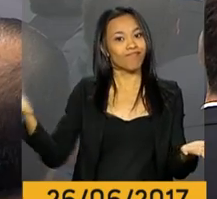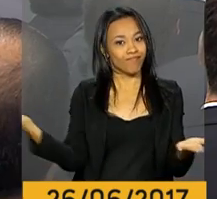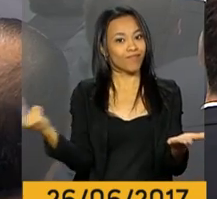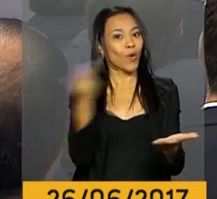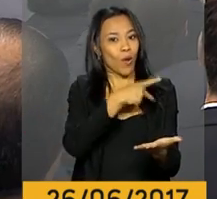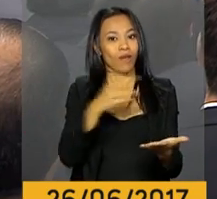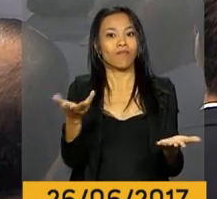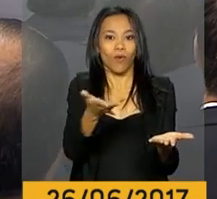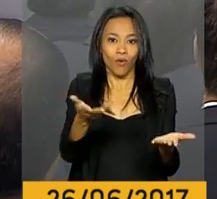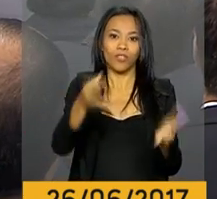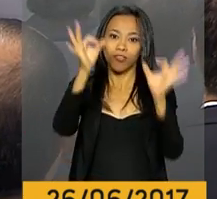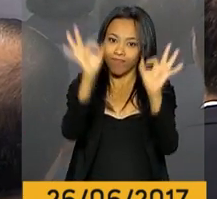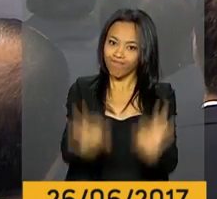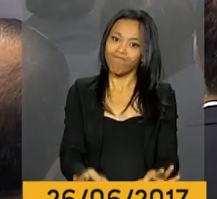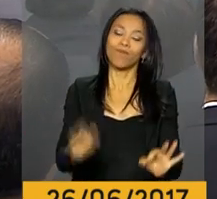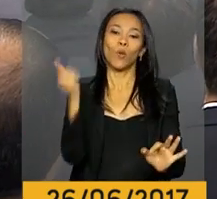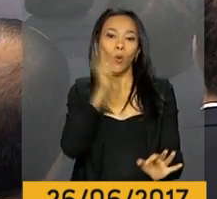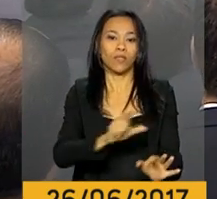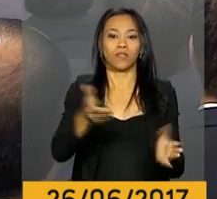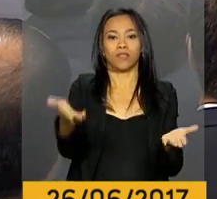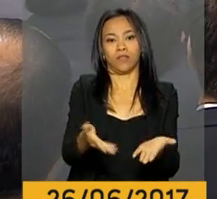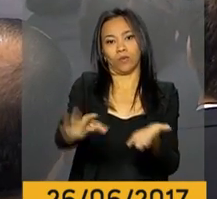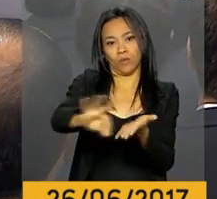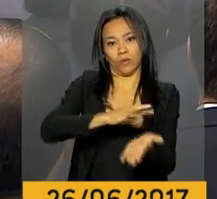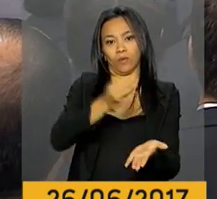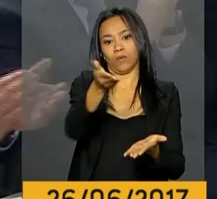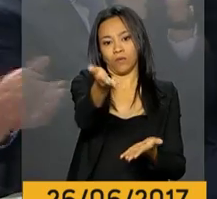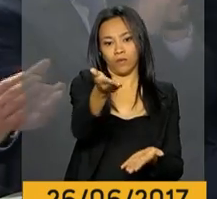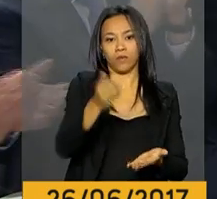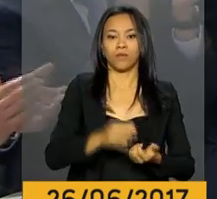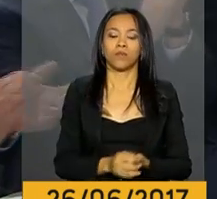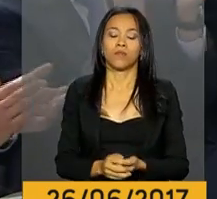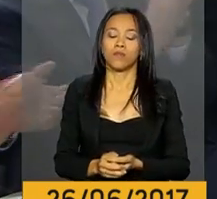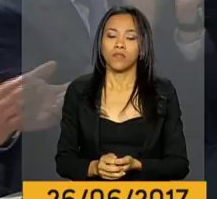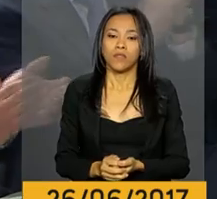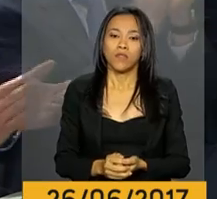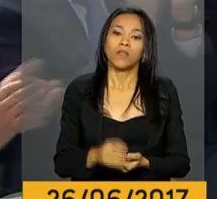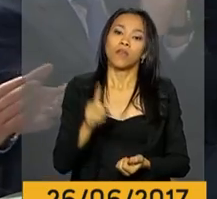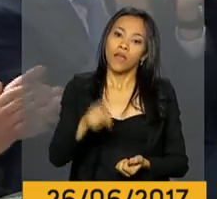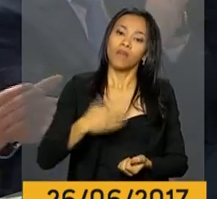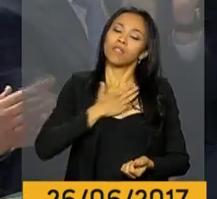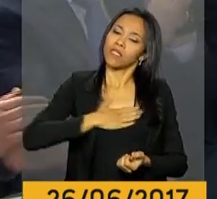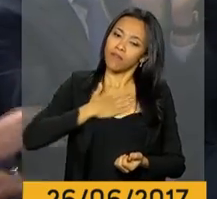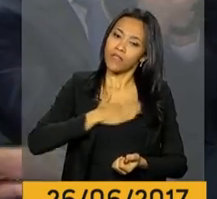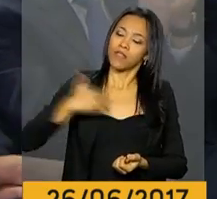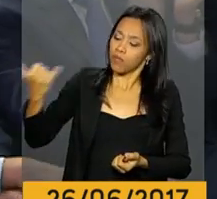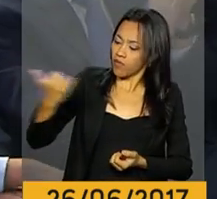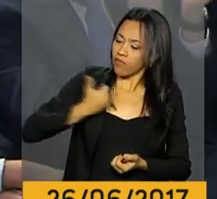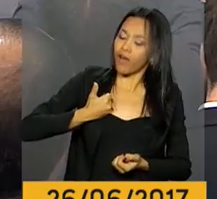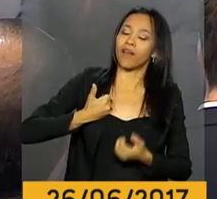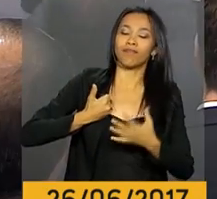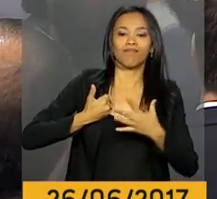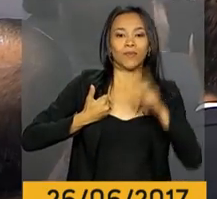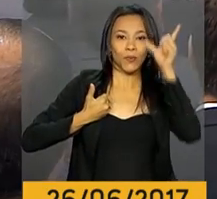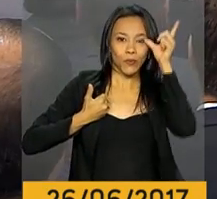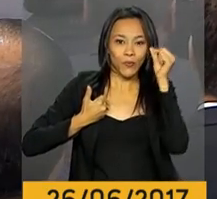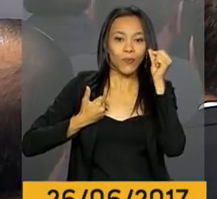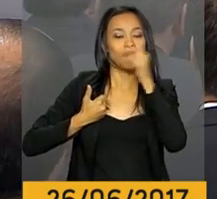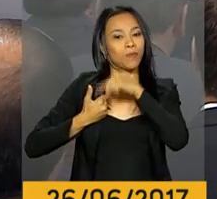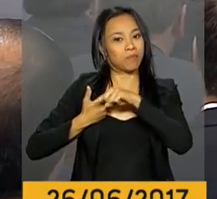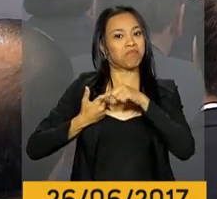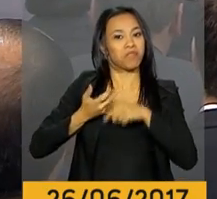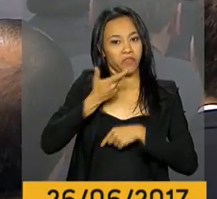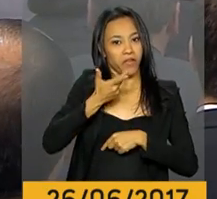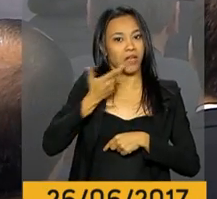é com satisfação portanto que eu que nós ouvimos esta que nós ouvimos esta